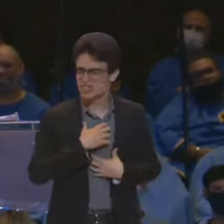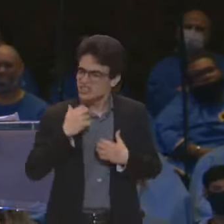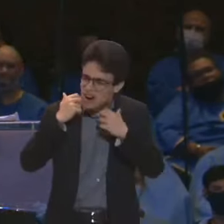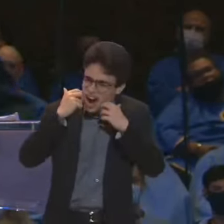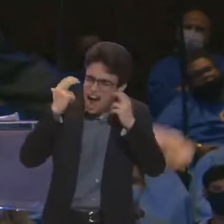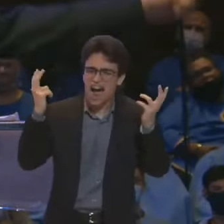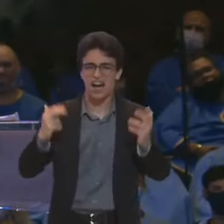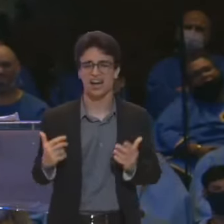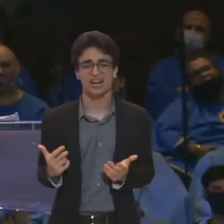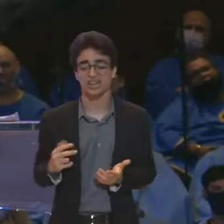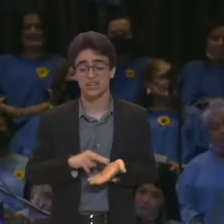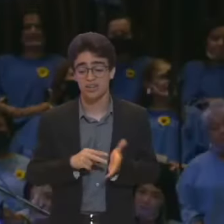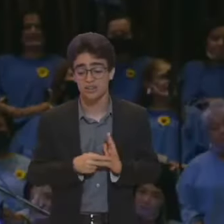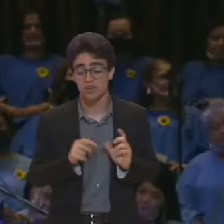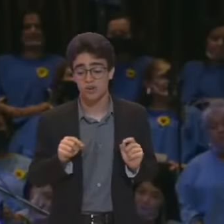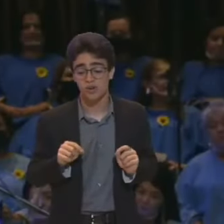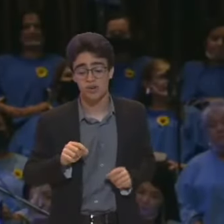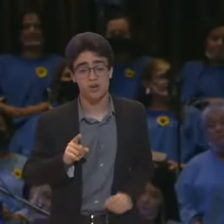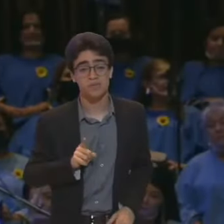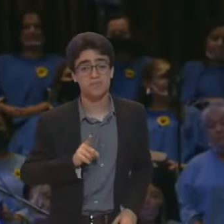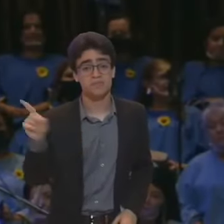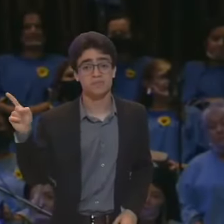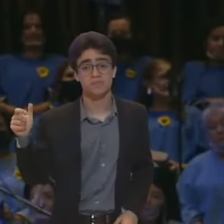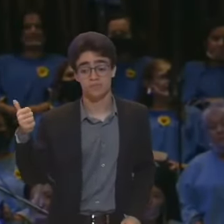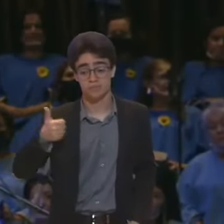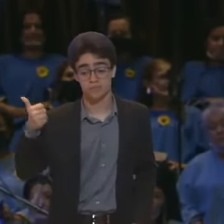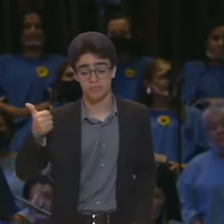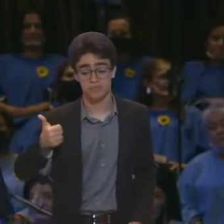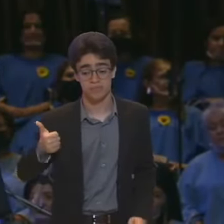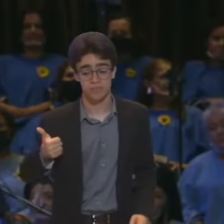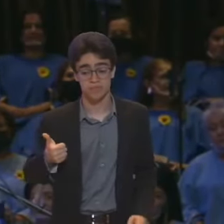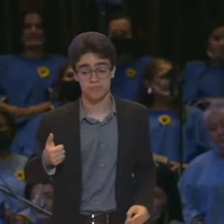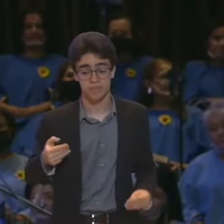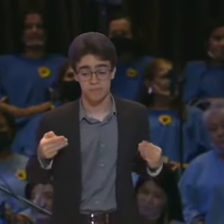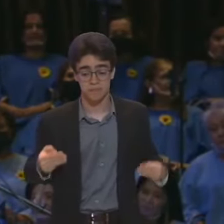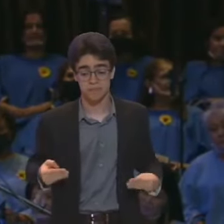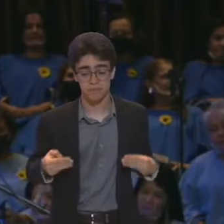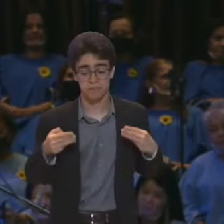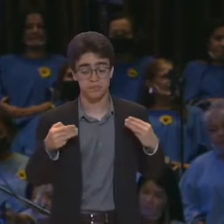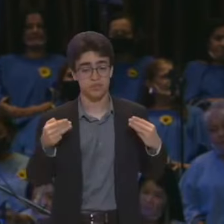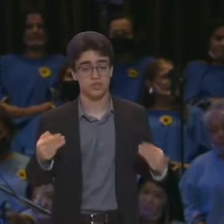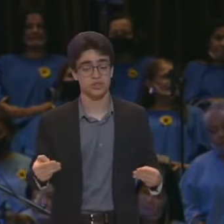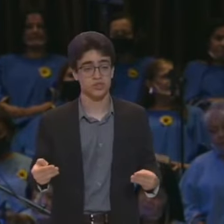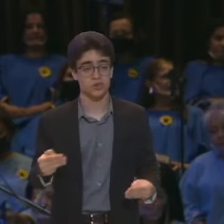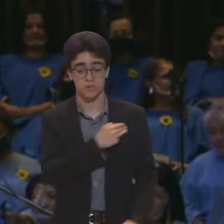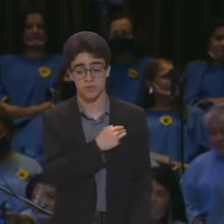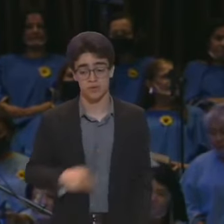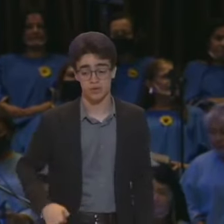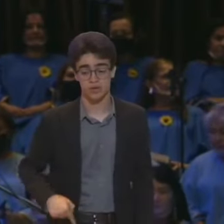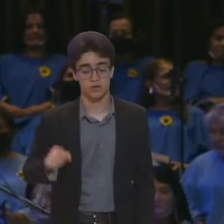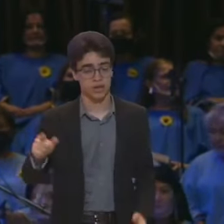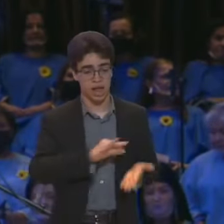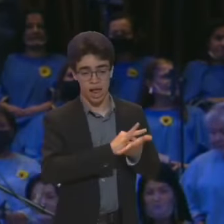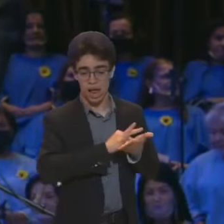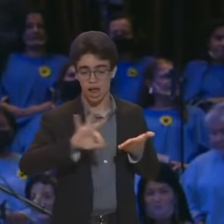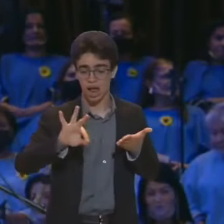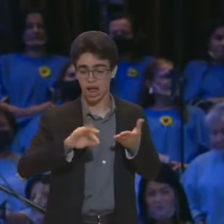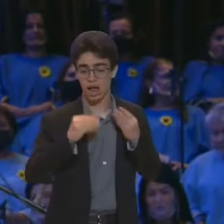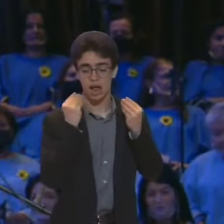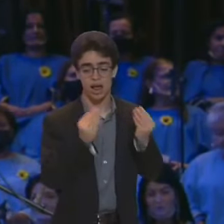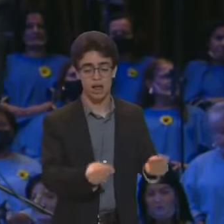resultado? Hassad, o primeiro ministro, publicou uma carta e colocou sobre a